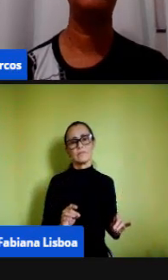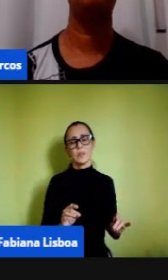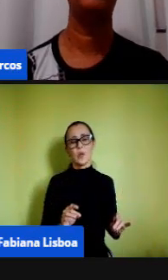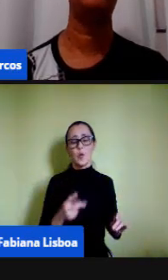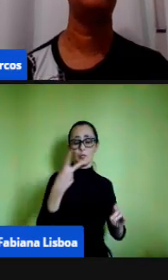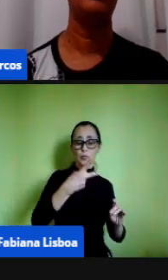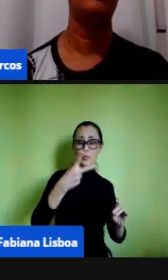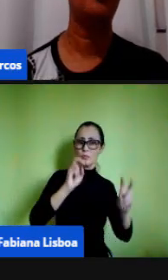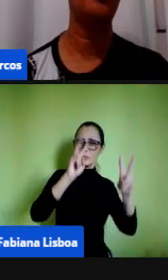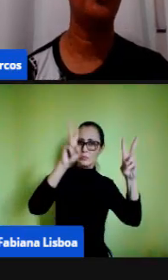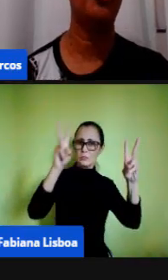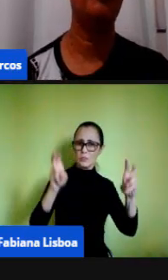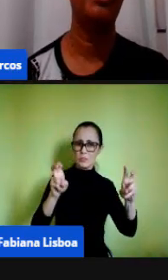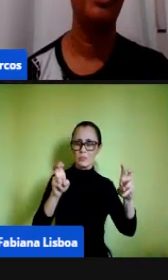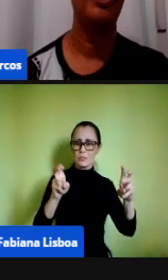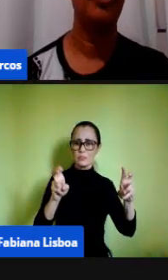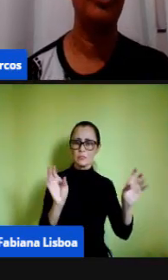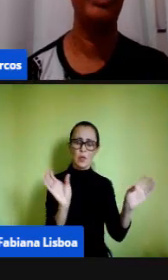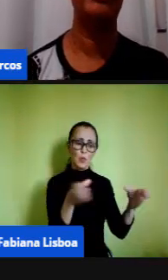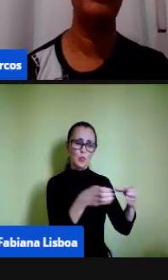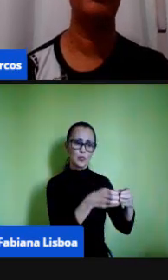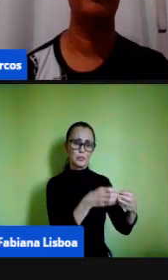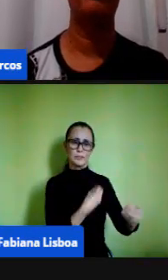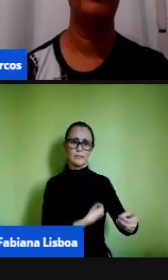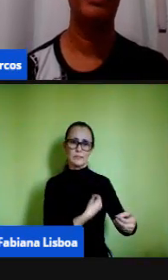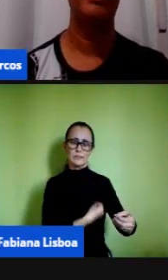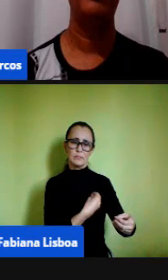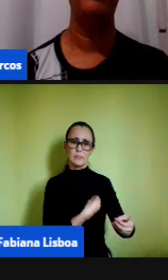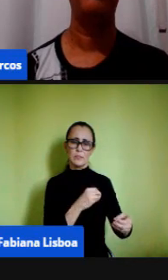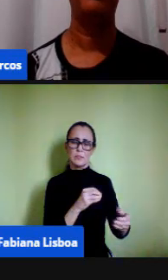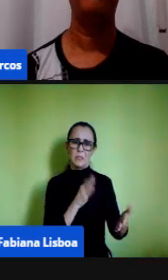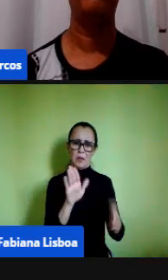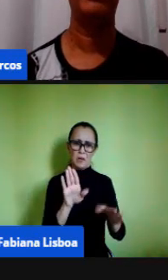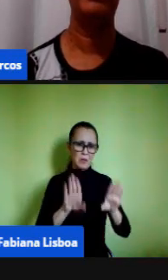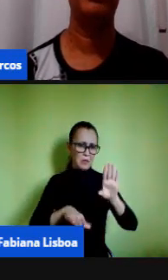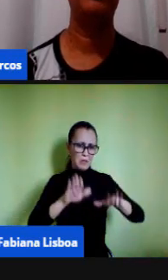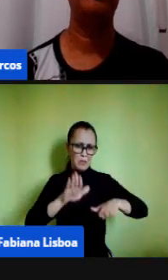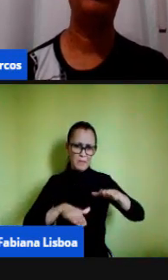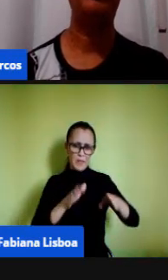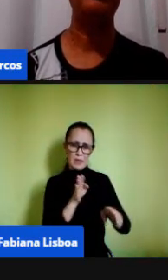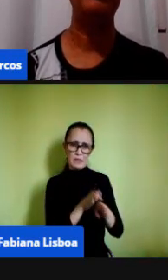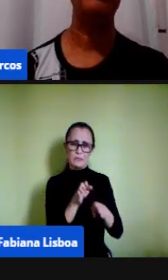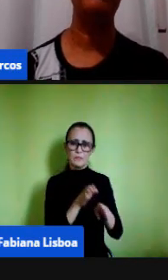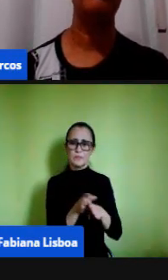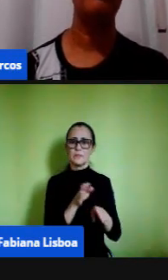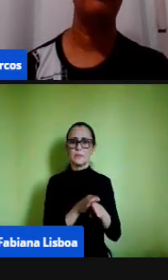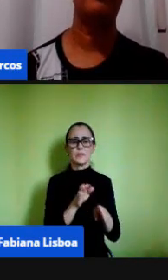pelos participantes, conforme orientação. Passando.